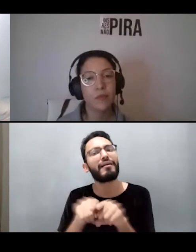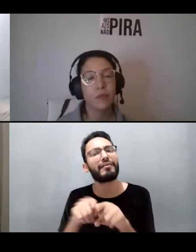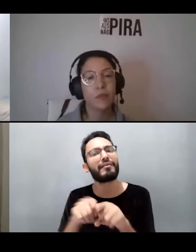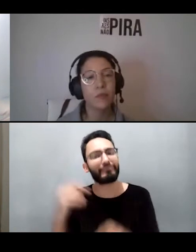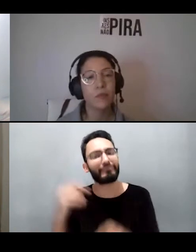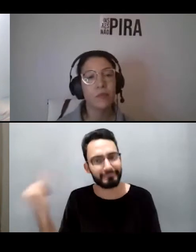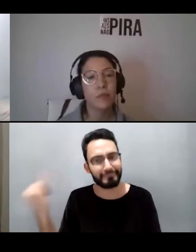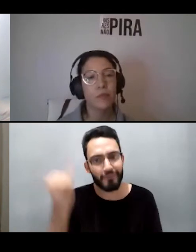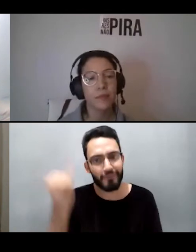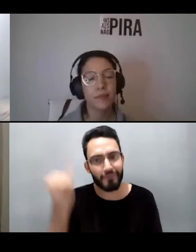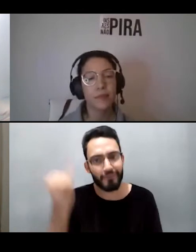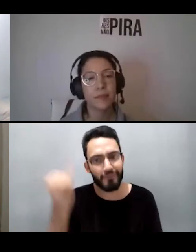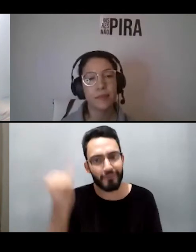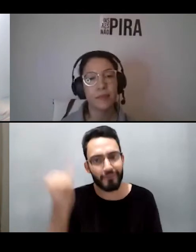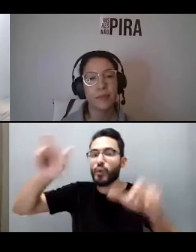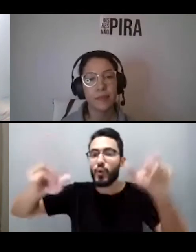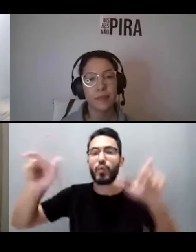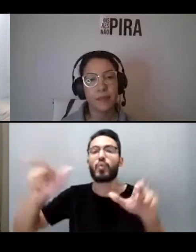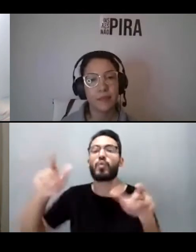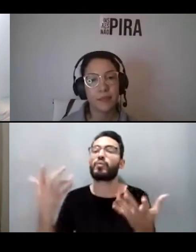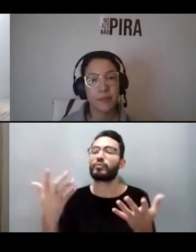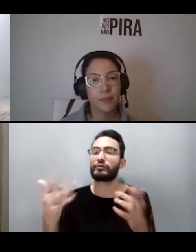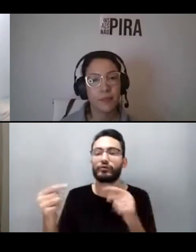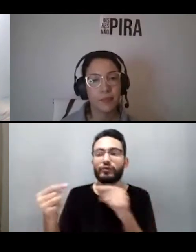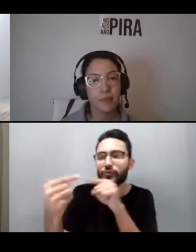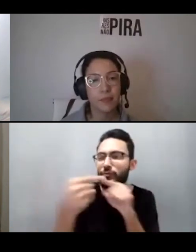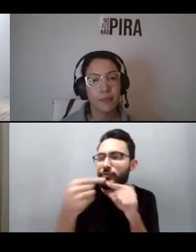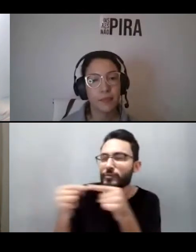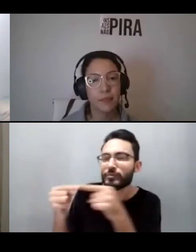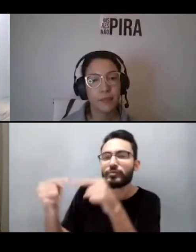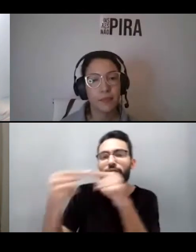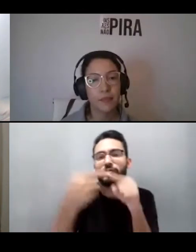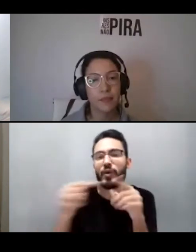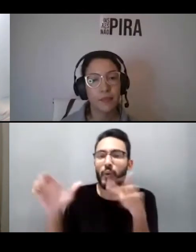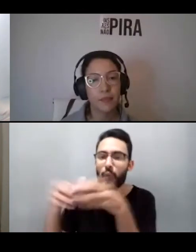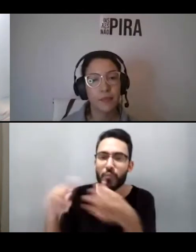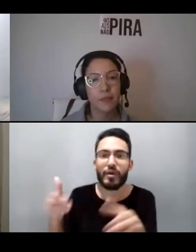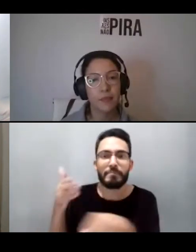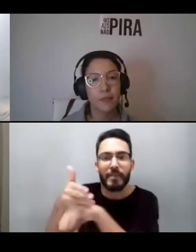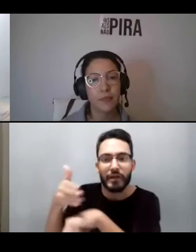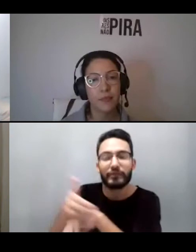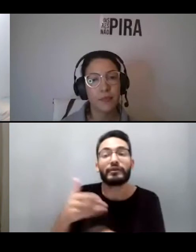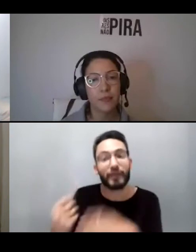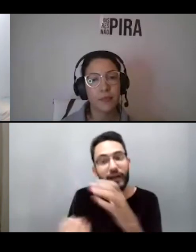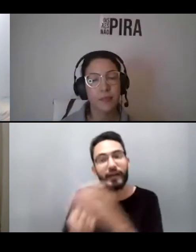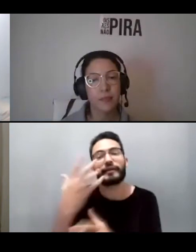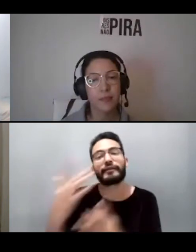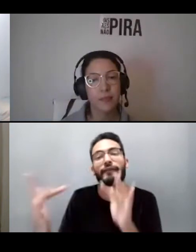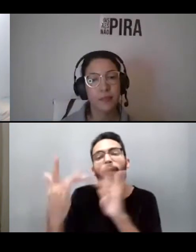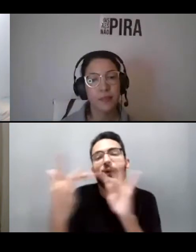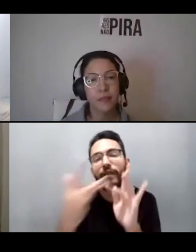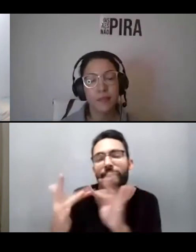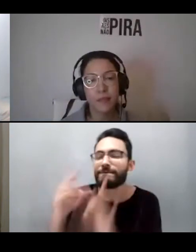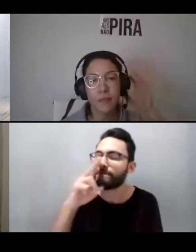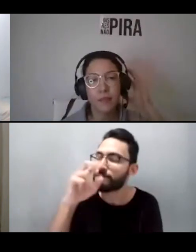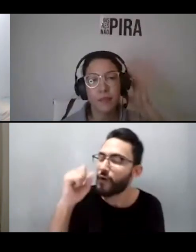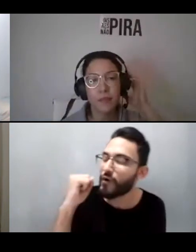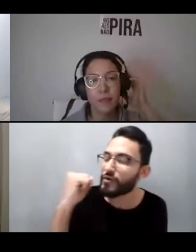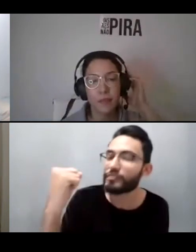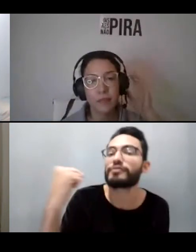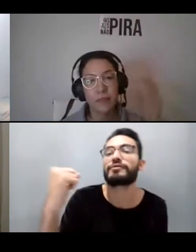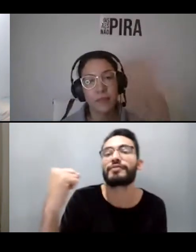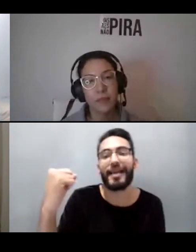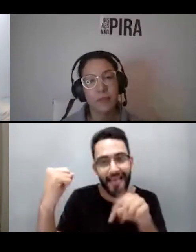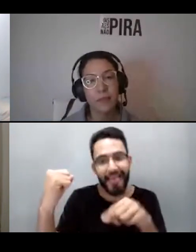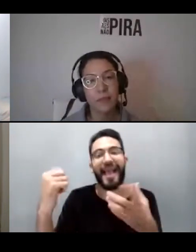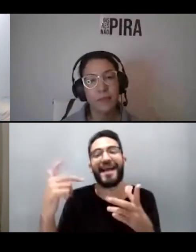Com as pessoas de que você faz parte da comunidade, você cria laços muito fortes, né, que aconteceu com a